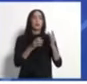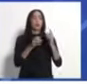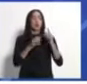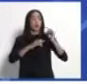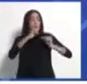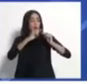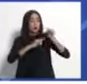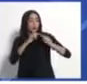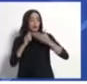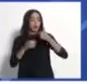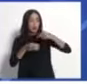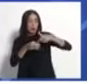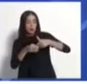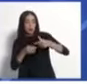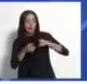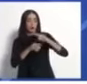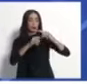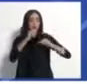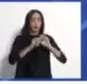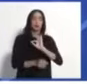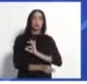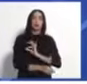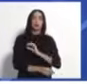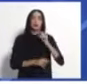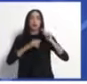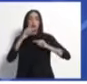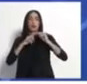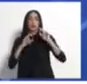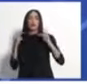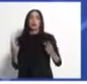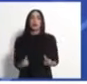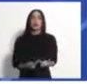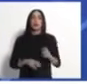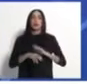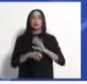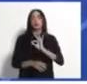já ampliou para o contexto, né? Para o que leva a essa violência, né?